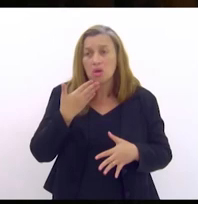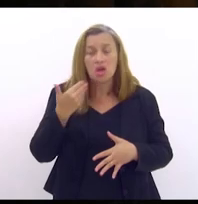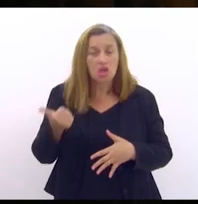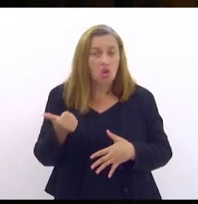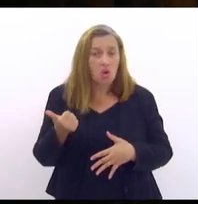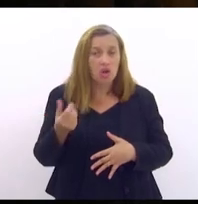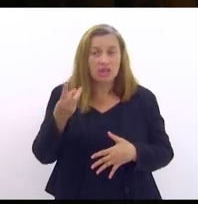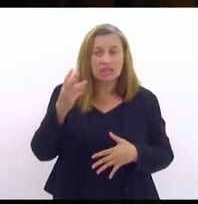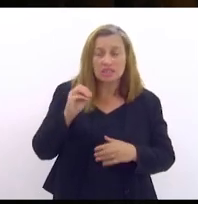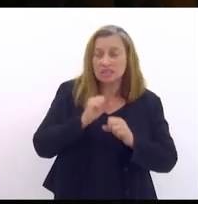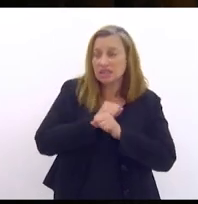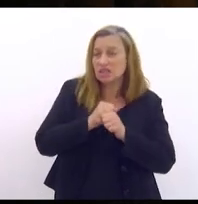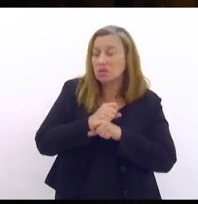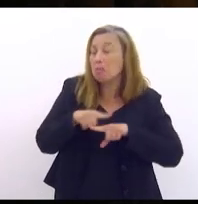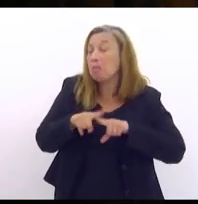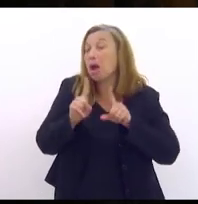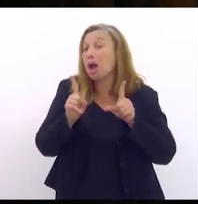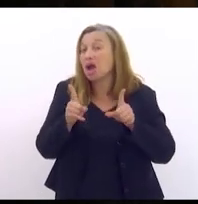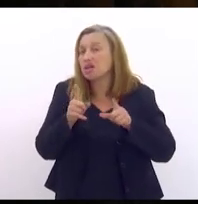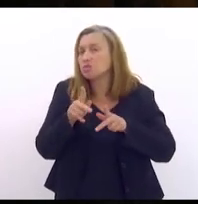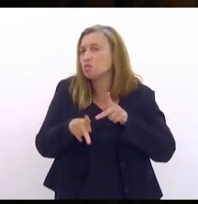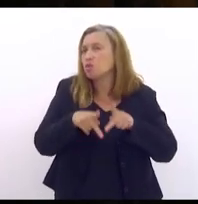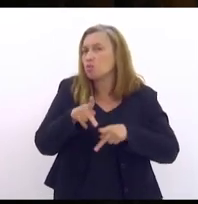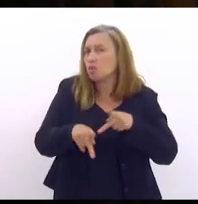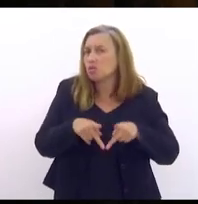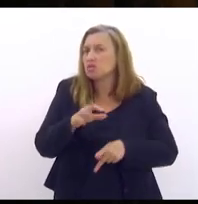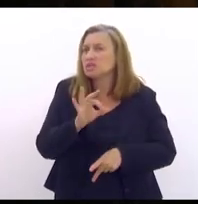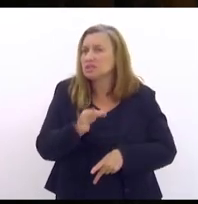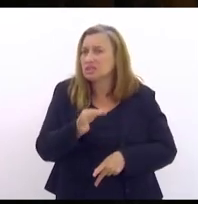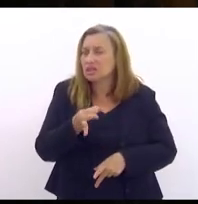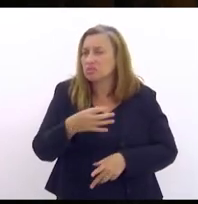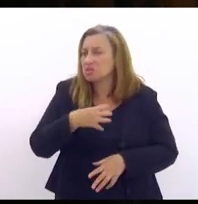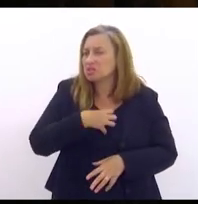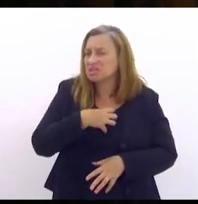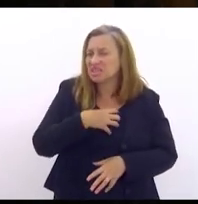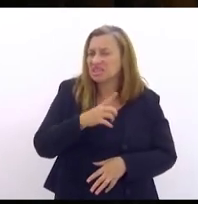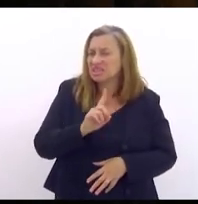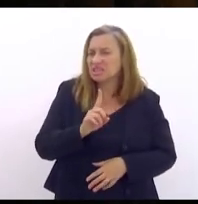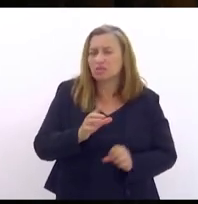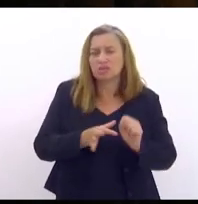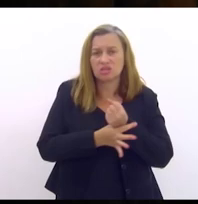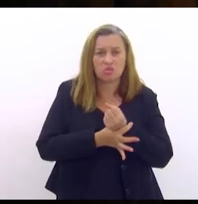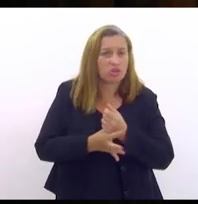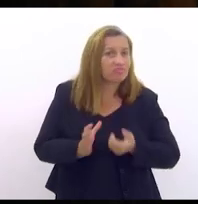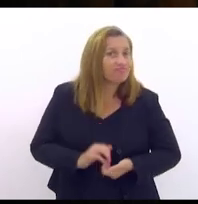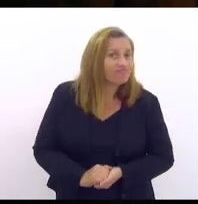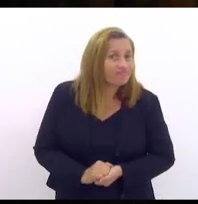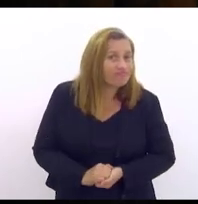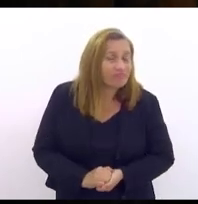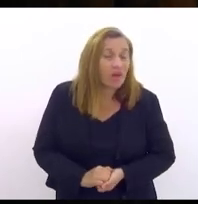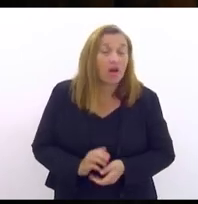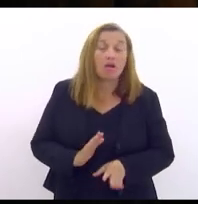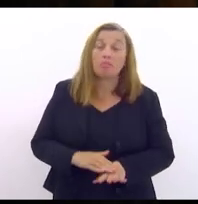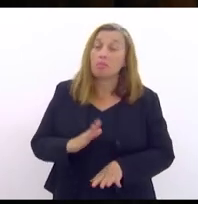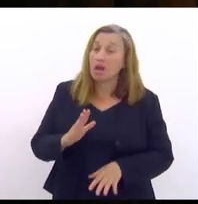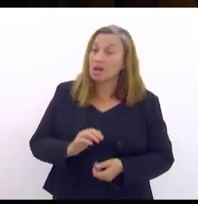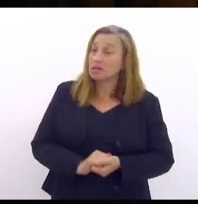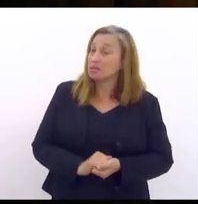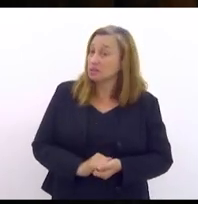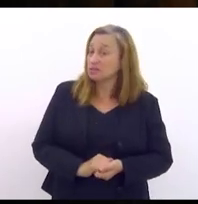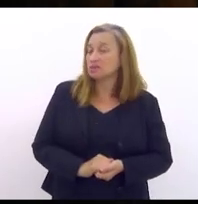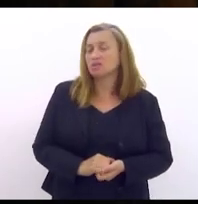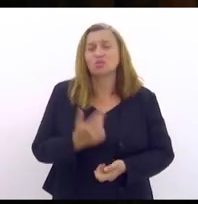30 anos, mas a população efetivamente não se sente segura. Mas